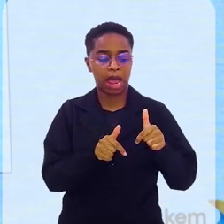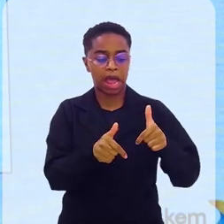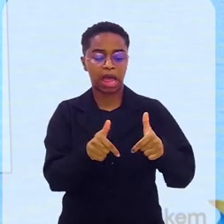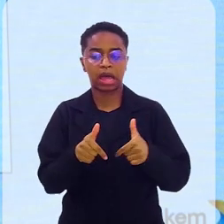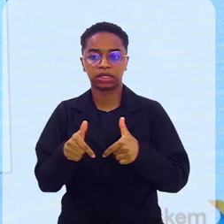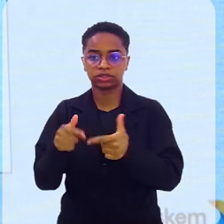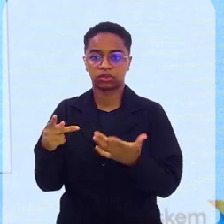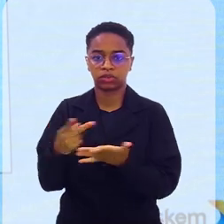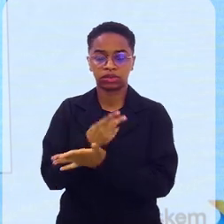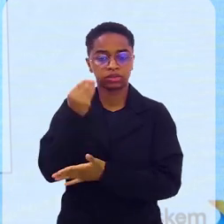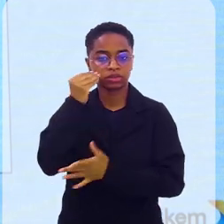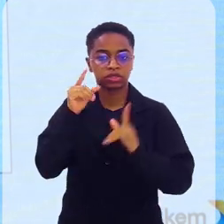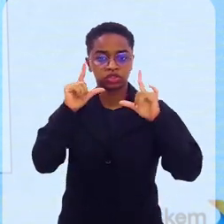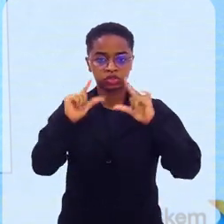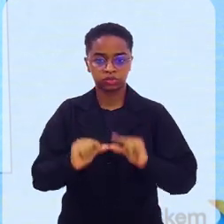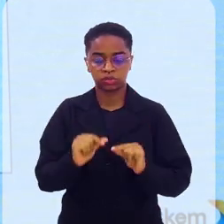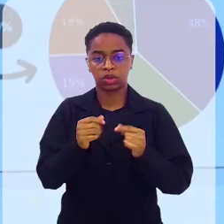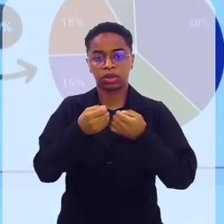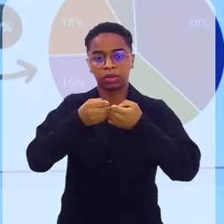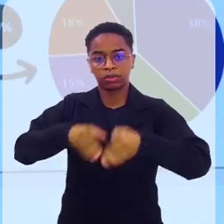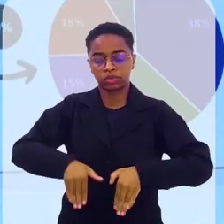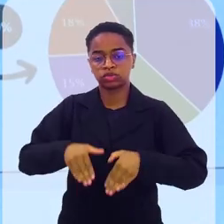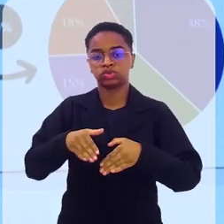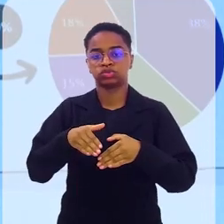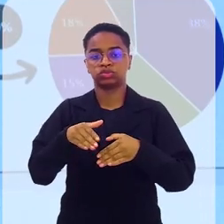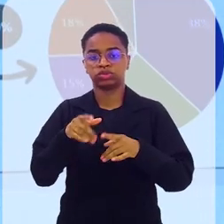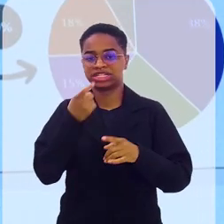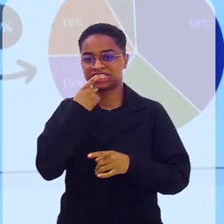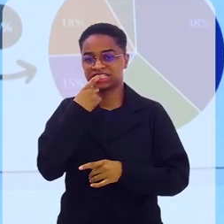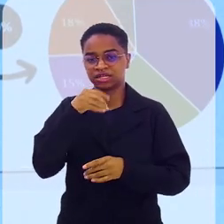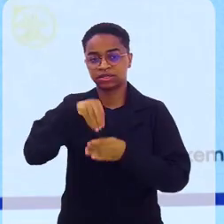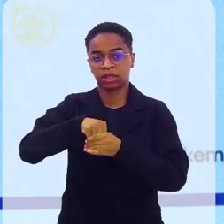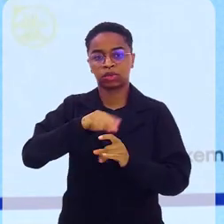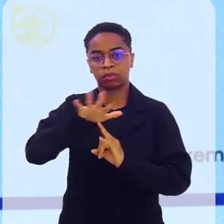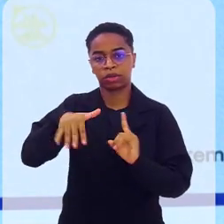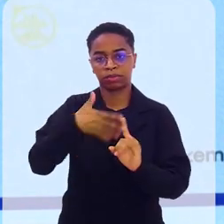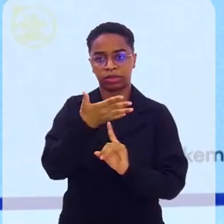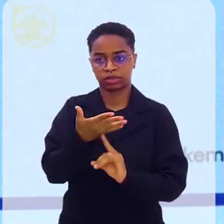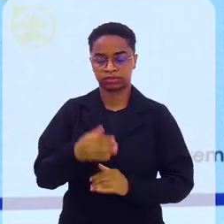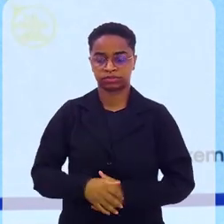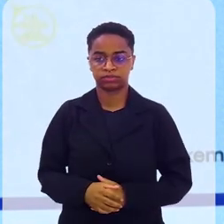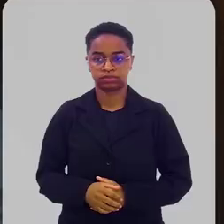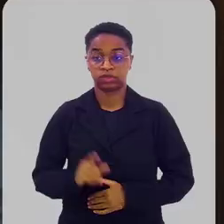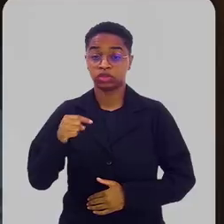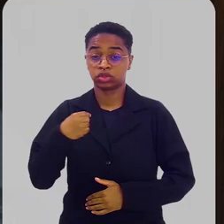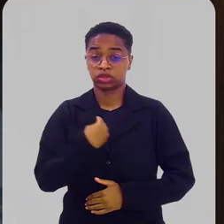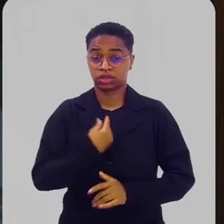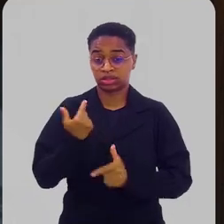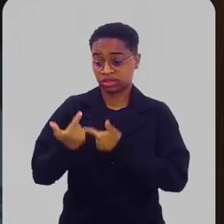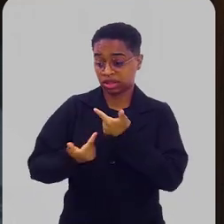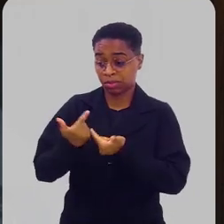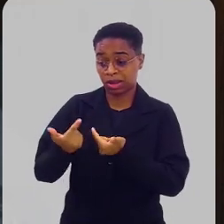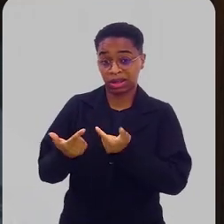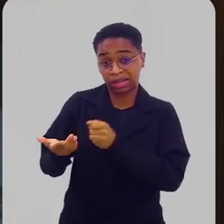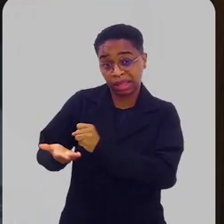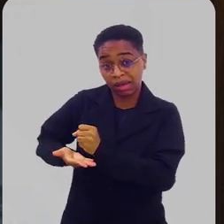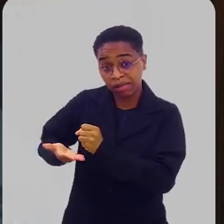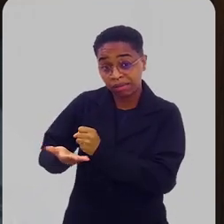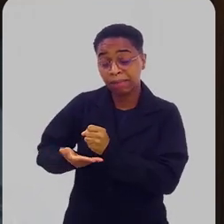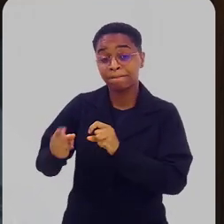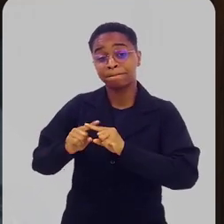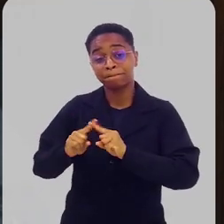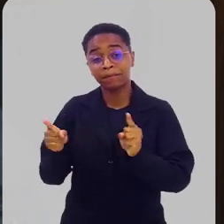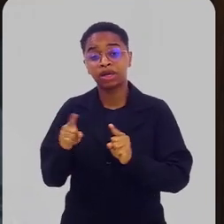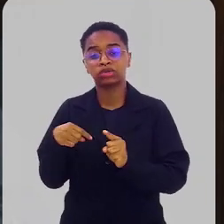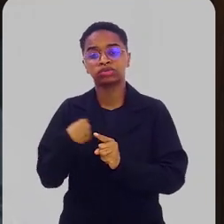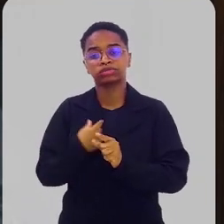ações realizadas para reduzir os impactos do plástico no meio ambiente. Mesmo a gente que está lá no início da cadeia, a gente